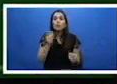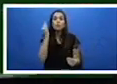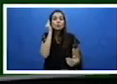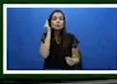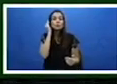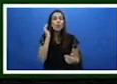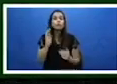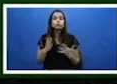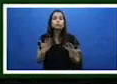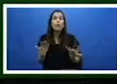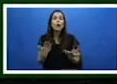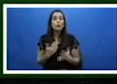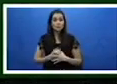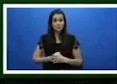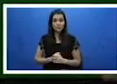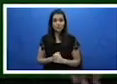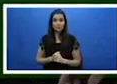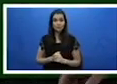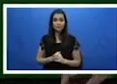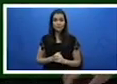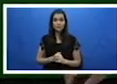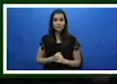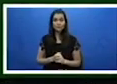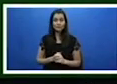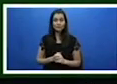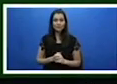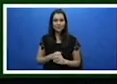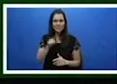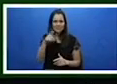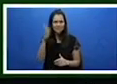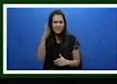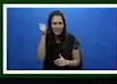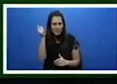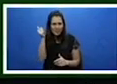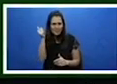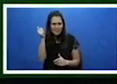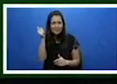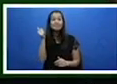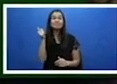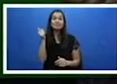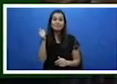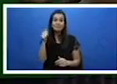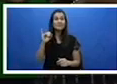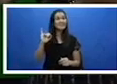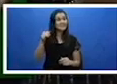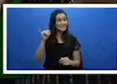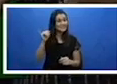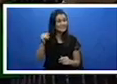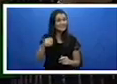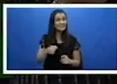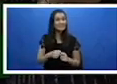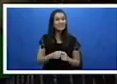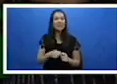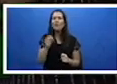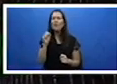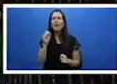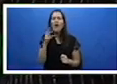será o som da letrinha S? Você já sabe? Sim, né? Vamos